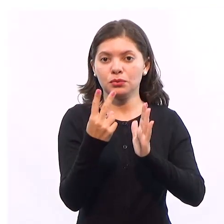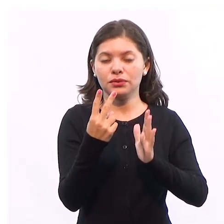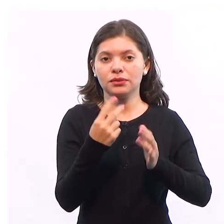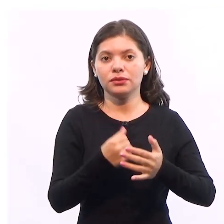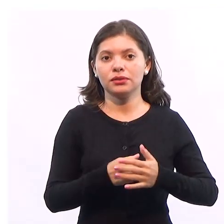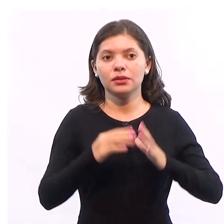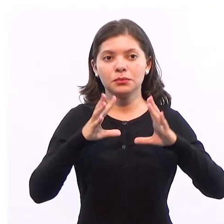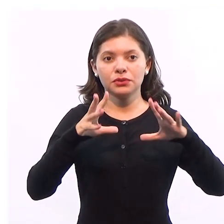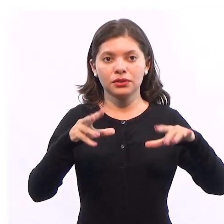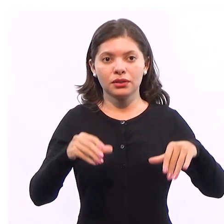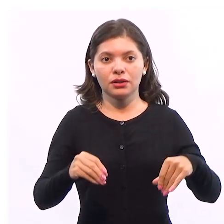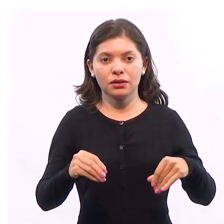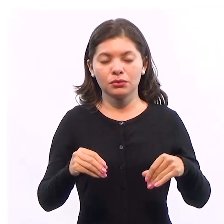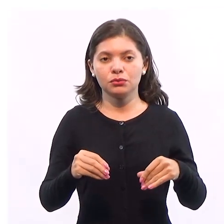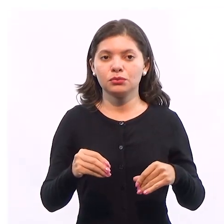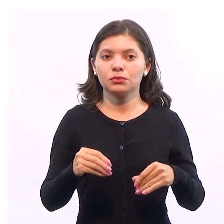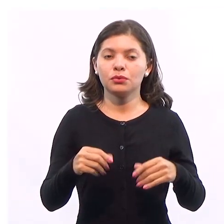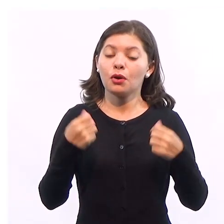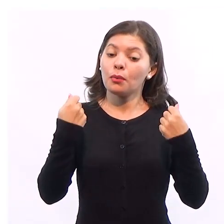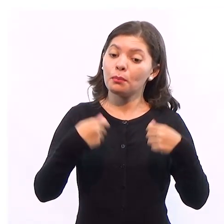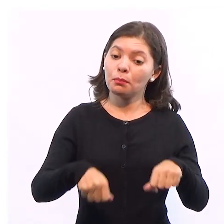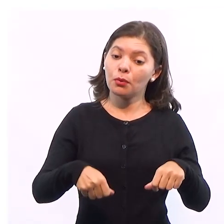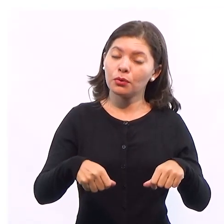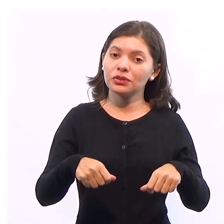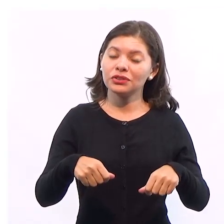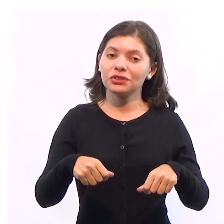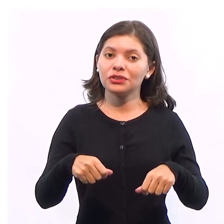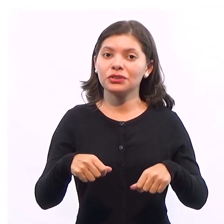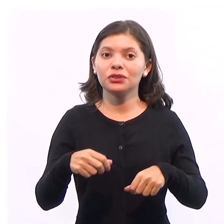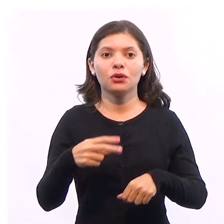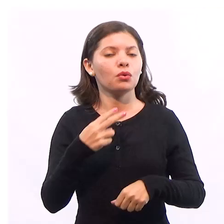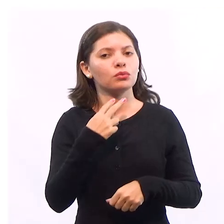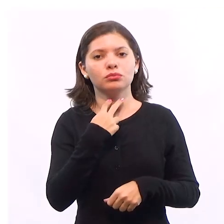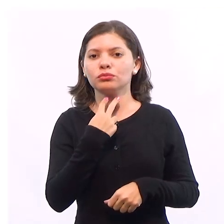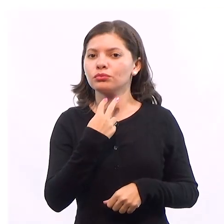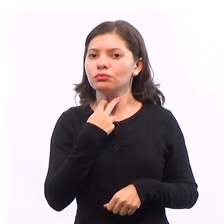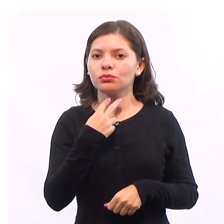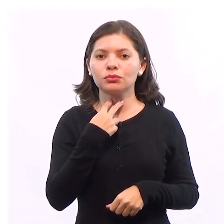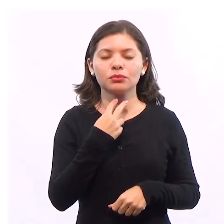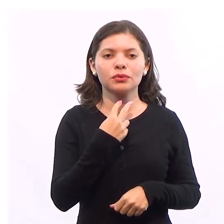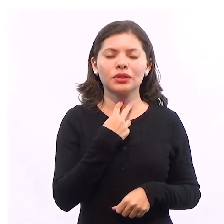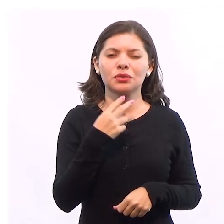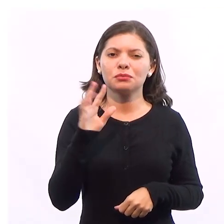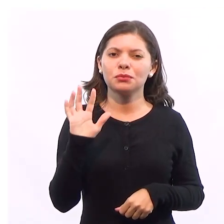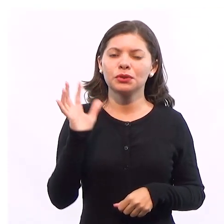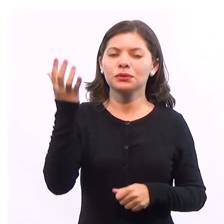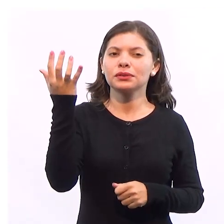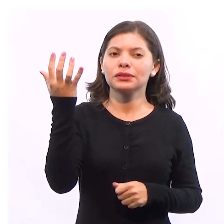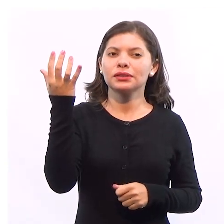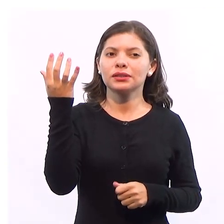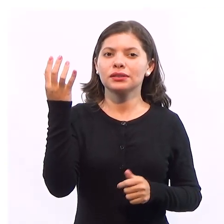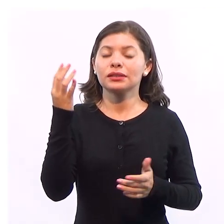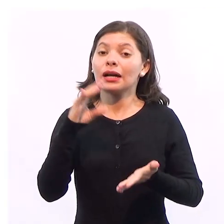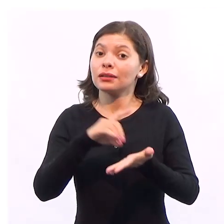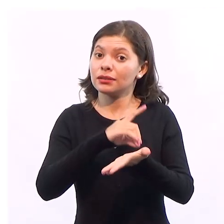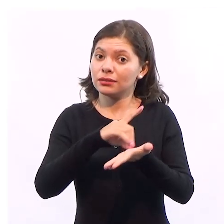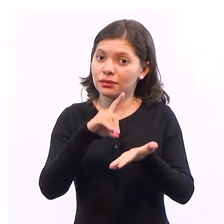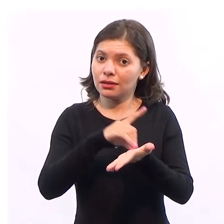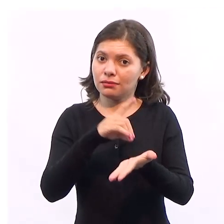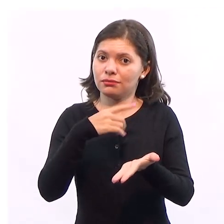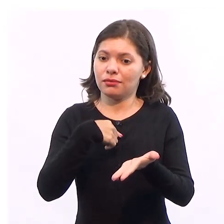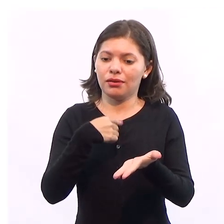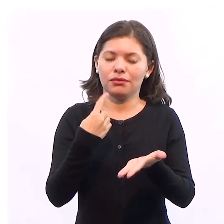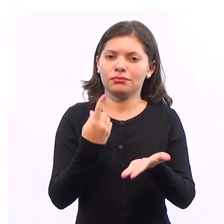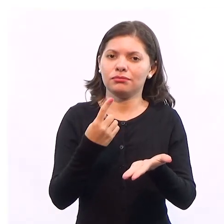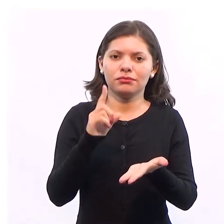adjetivo de dois gêneros. Em termos gerais, ó, é algo que pode ou não acontecer. Ele pode ou